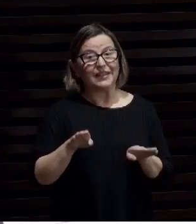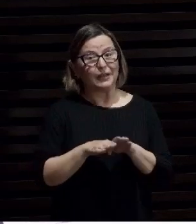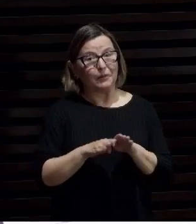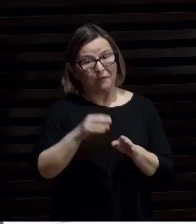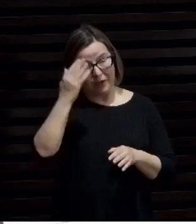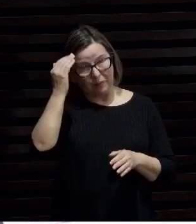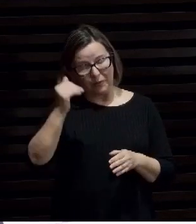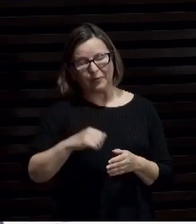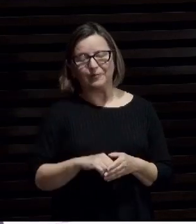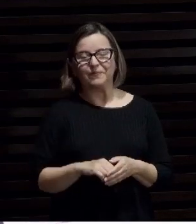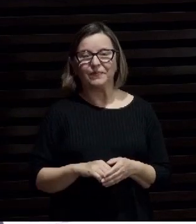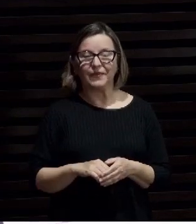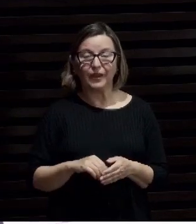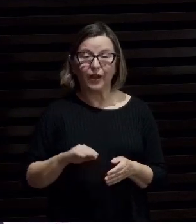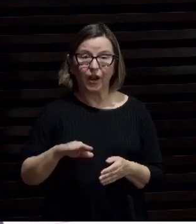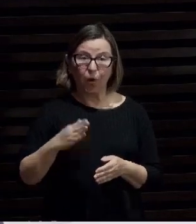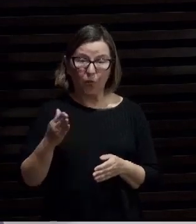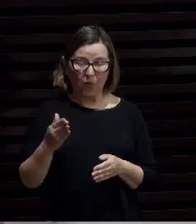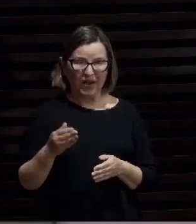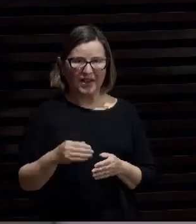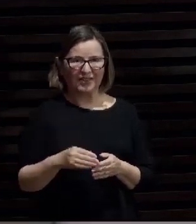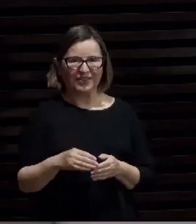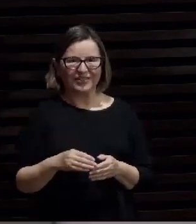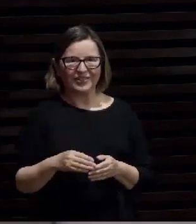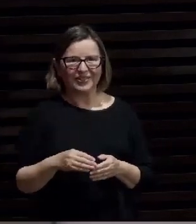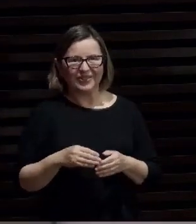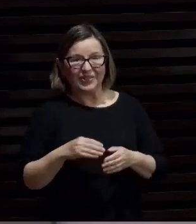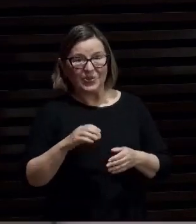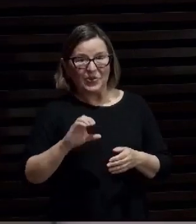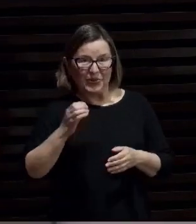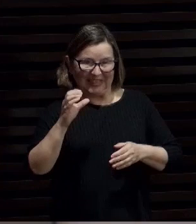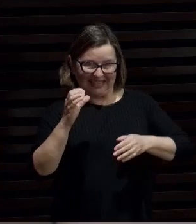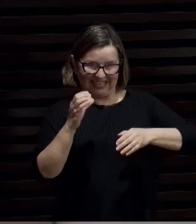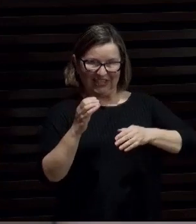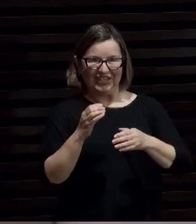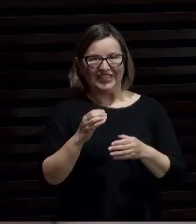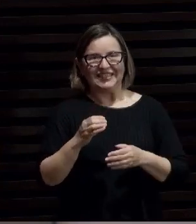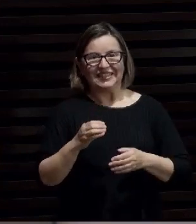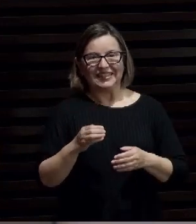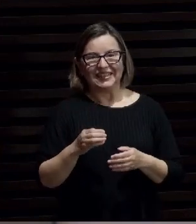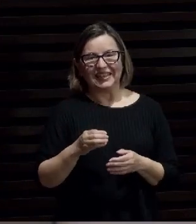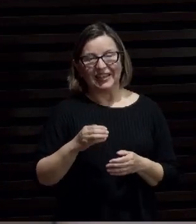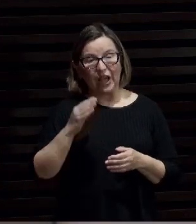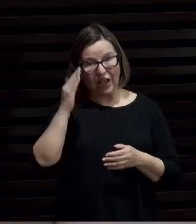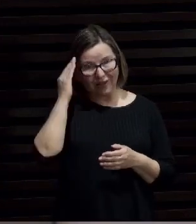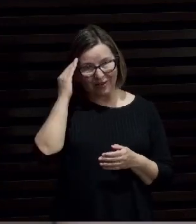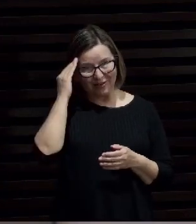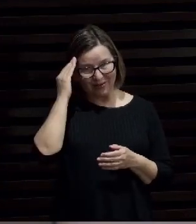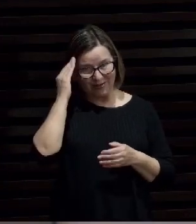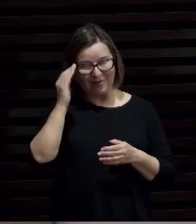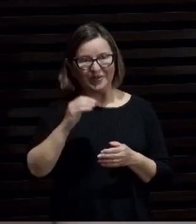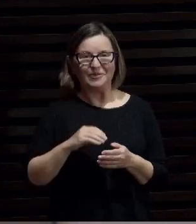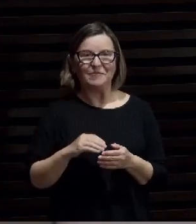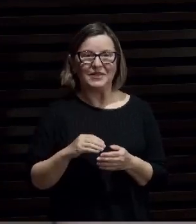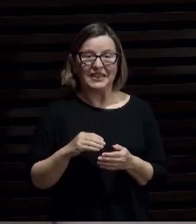aos ouvidos de George Whitefield, este escreveu uma carta para Benjamin Franklin dizendo o seguinte: